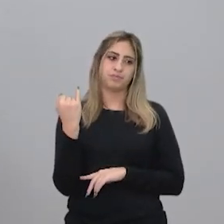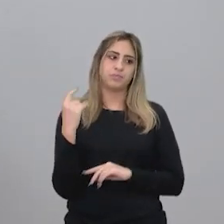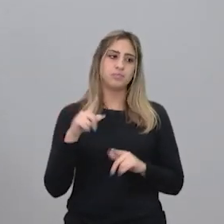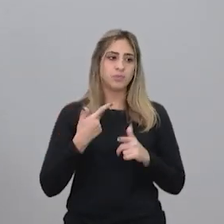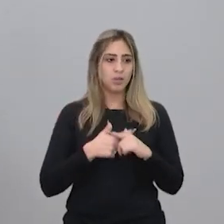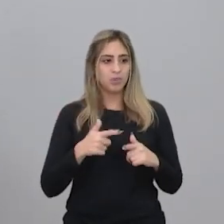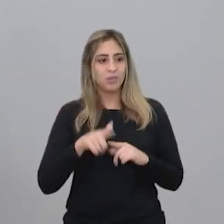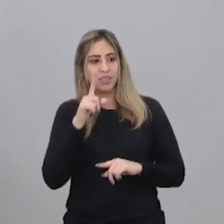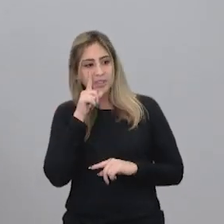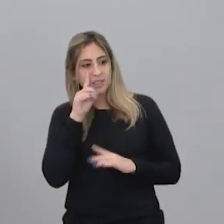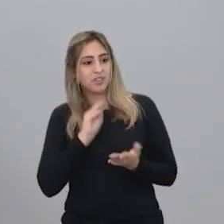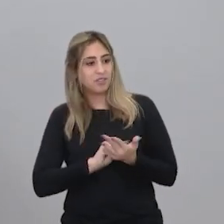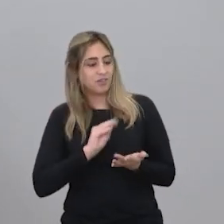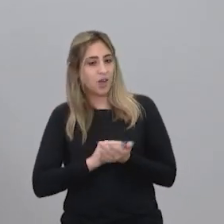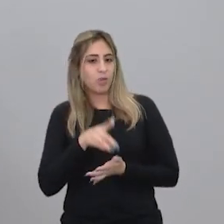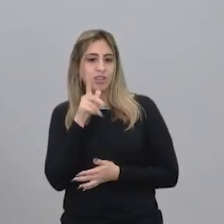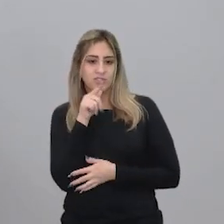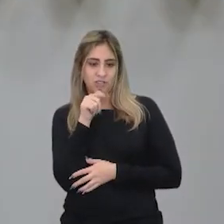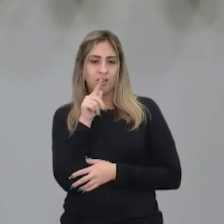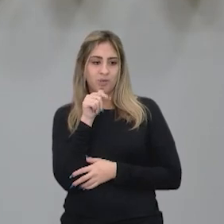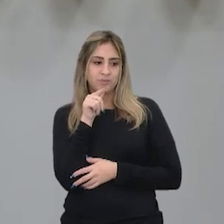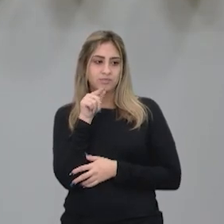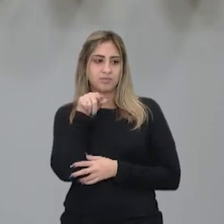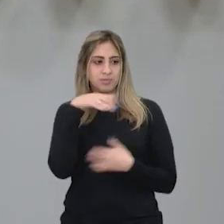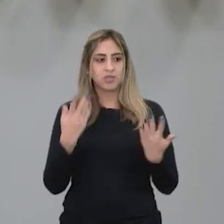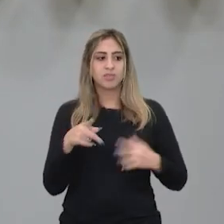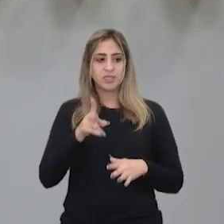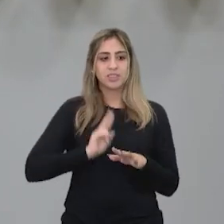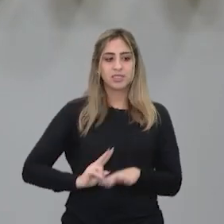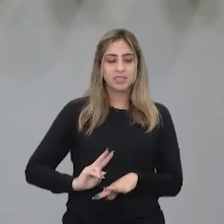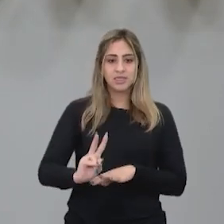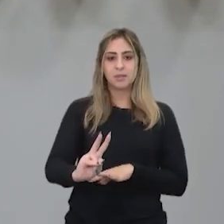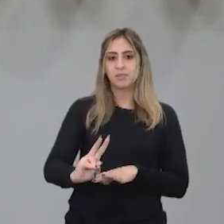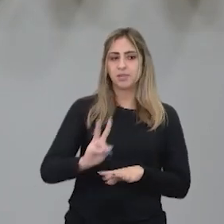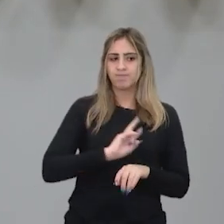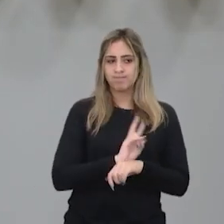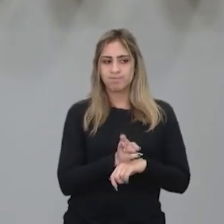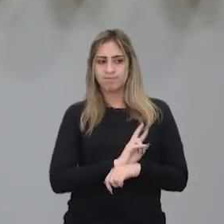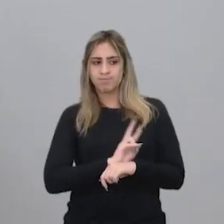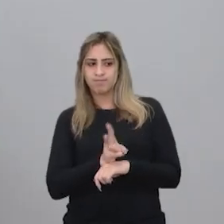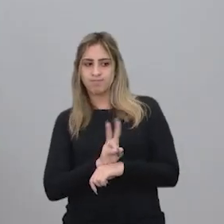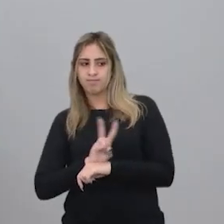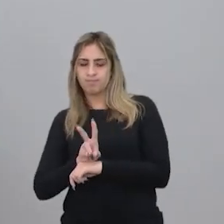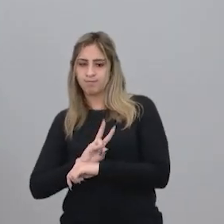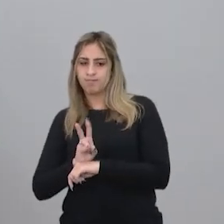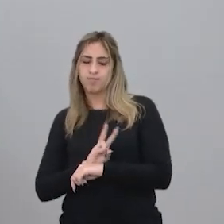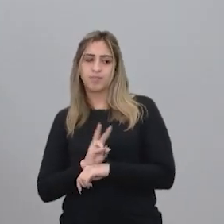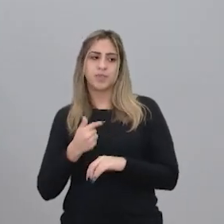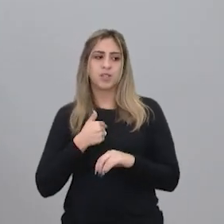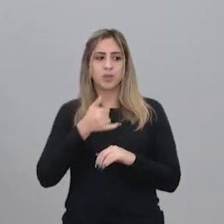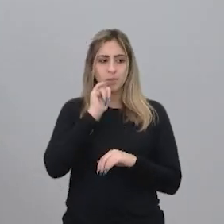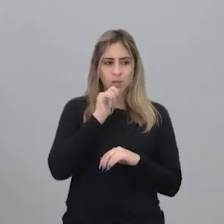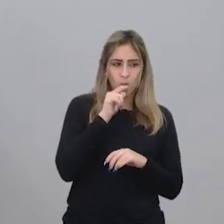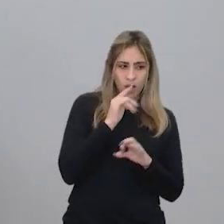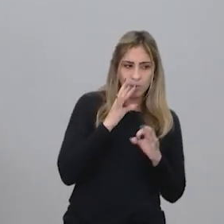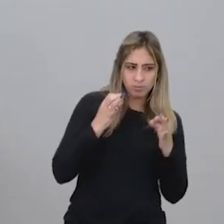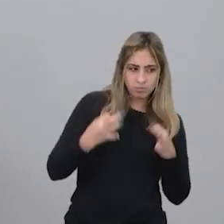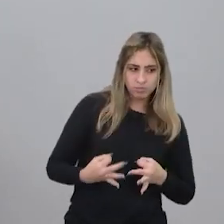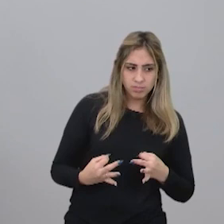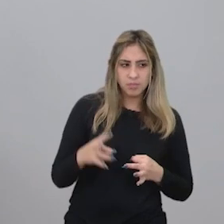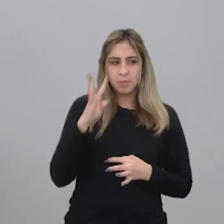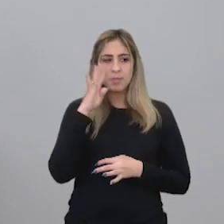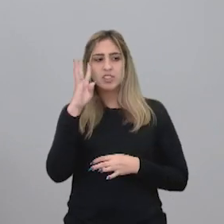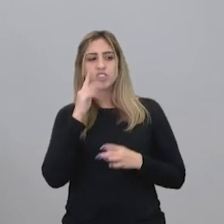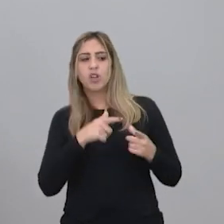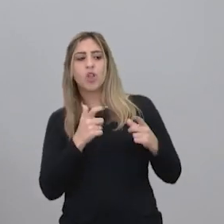problema muito grave é a falta de hidratação, então você está sempre se monitorando, né? Estou tomando água suficiente? Imagina num